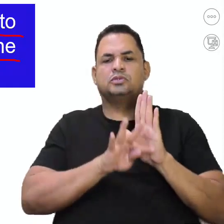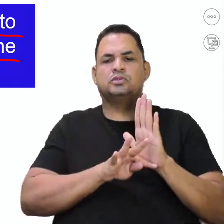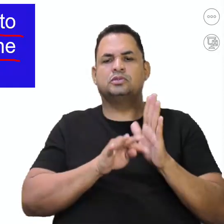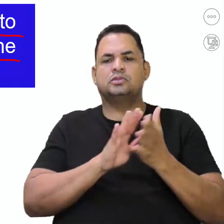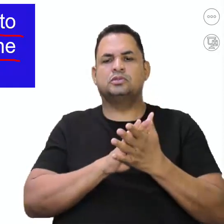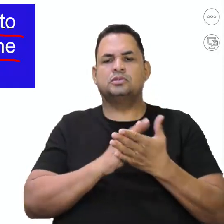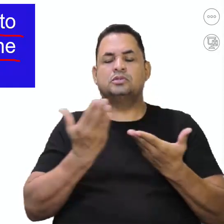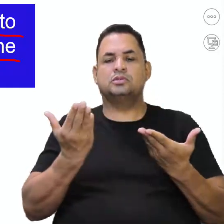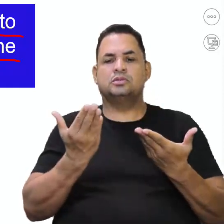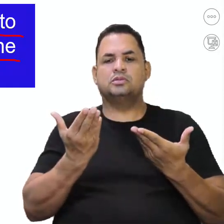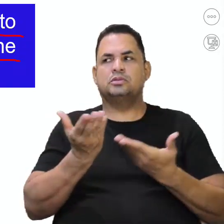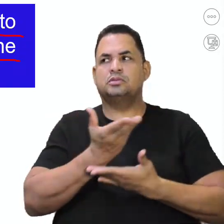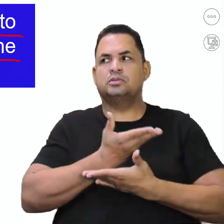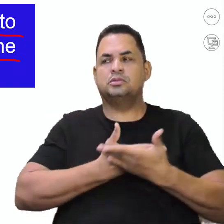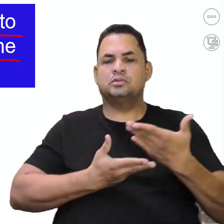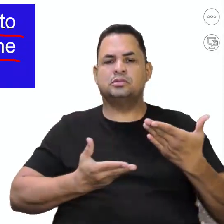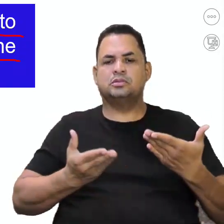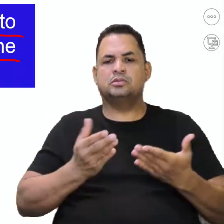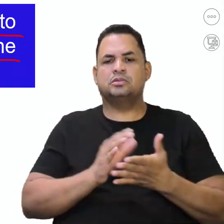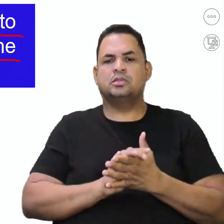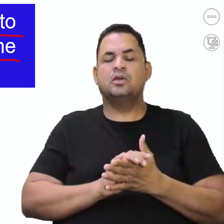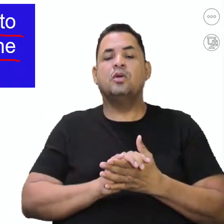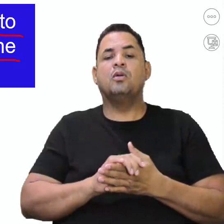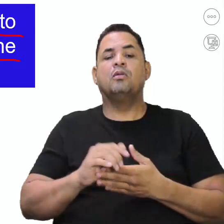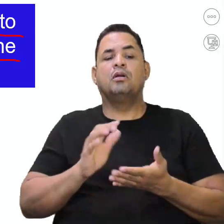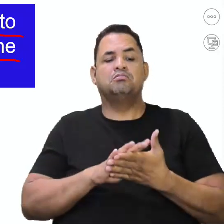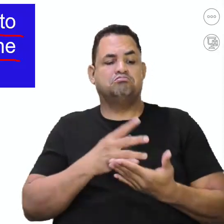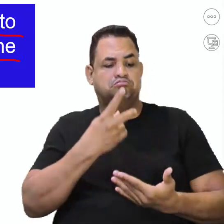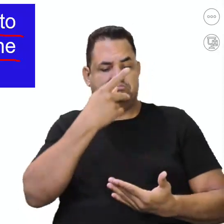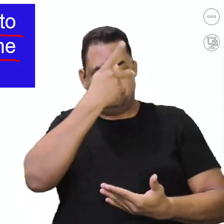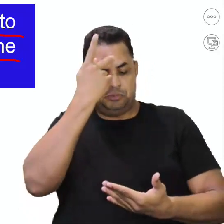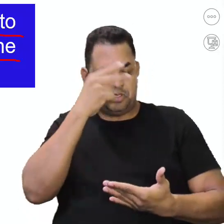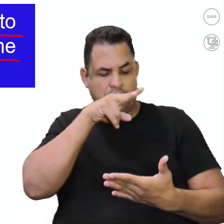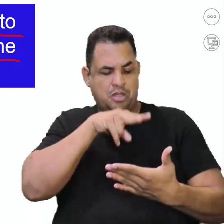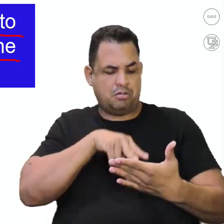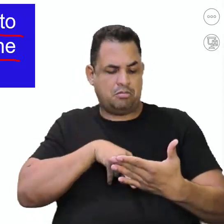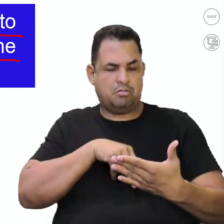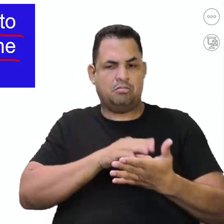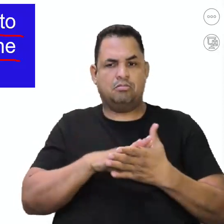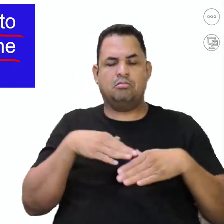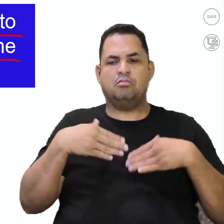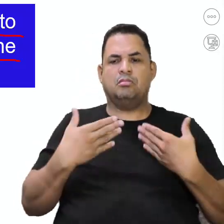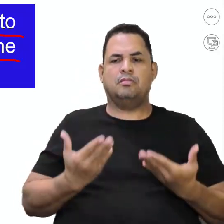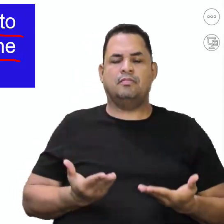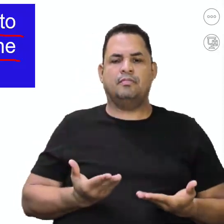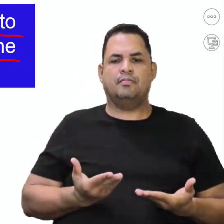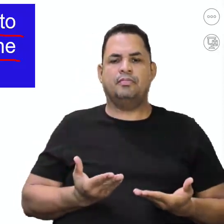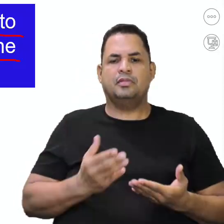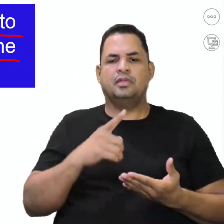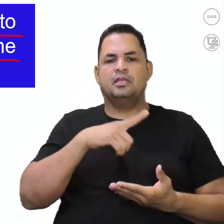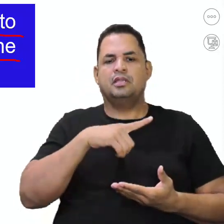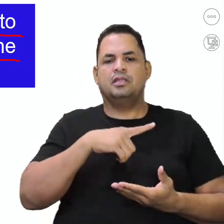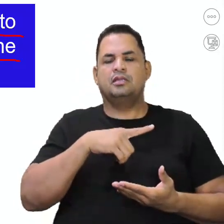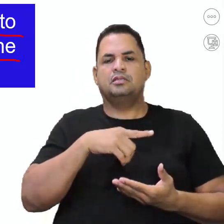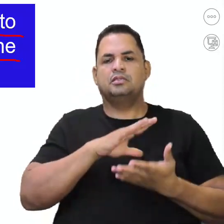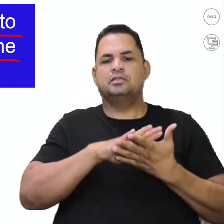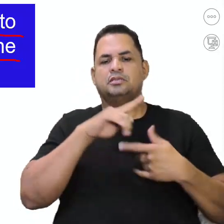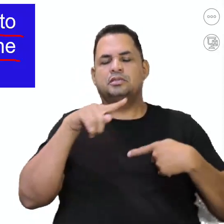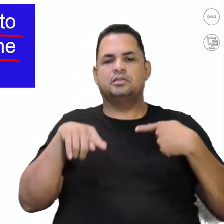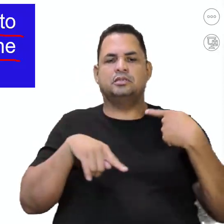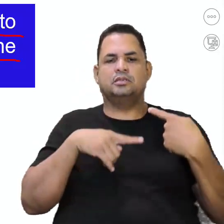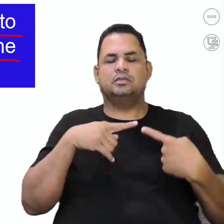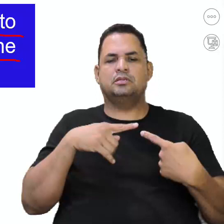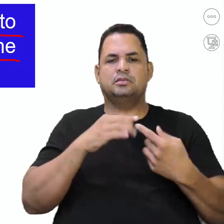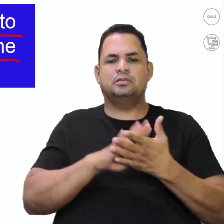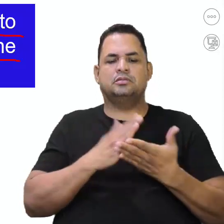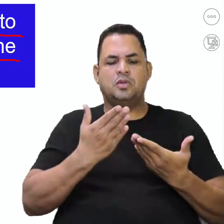vai entreter o leitor. Claro que todos os tipos de texto que nós vamos ver aqui, eles têm essa função